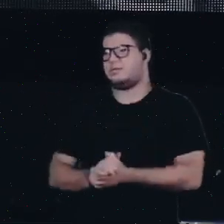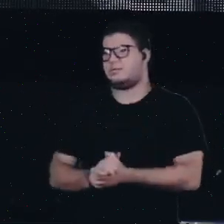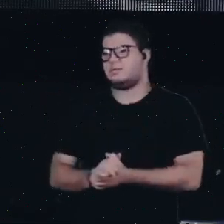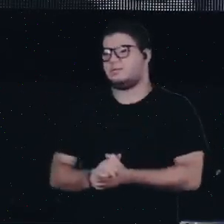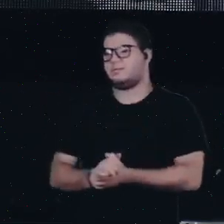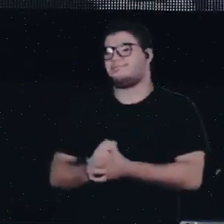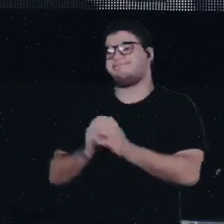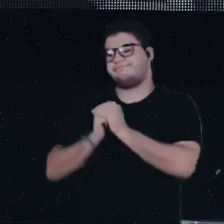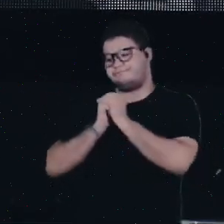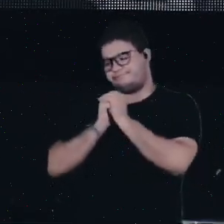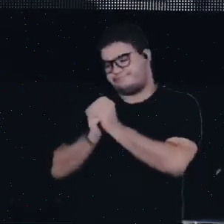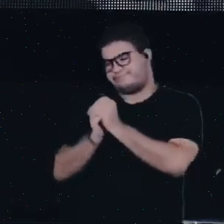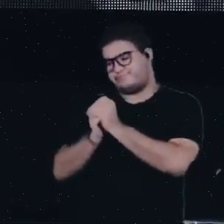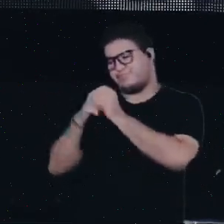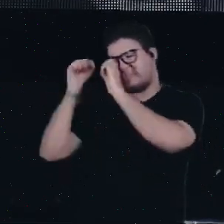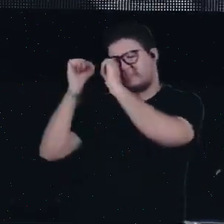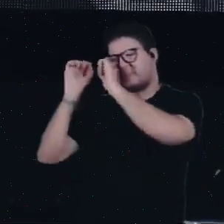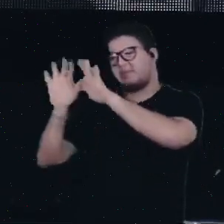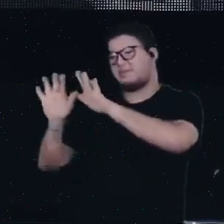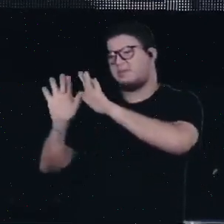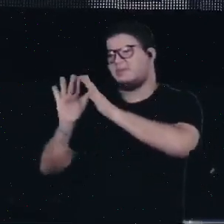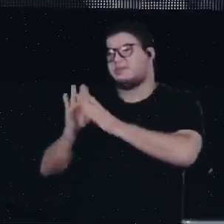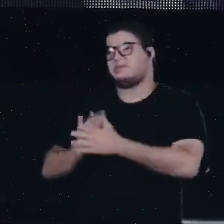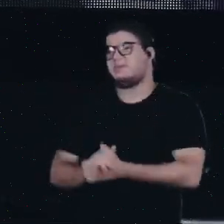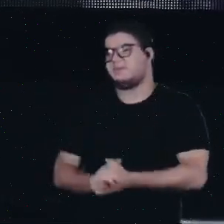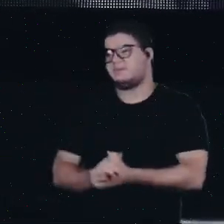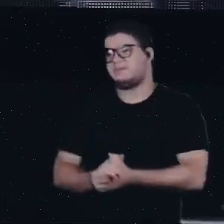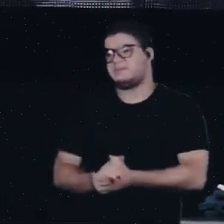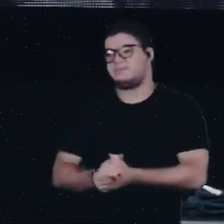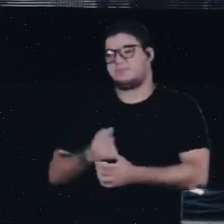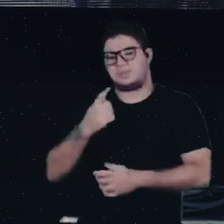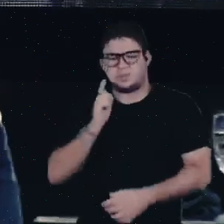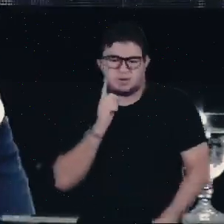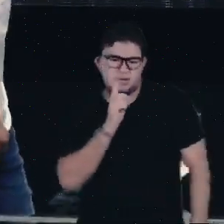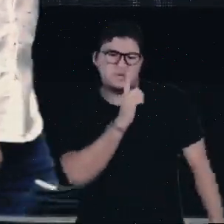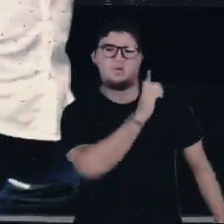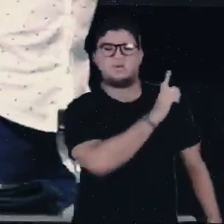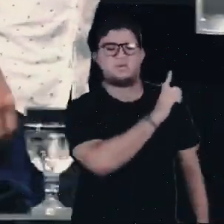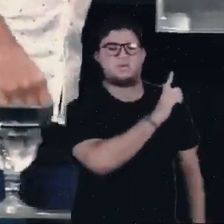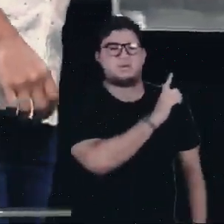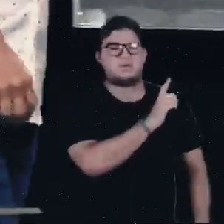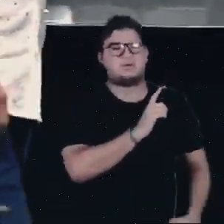Eu disse: amém, Deus abençoe. Saí.